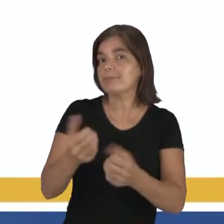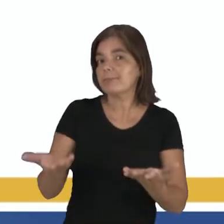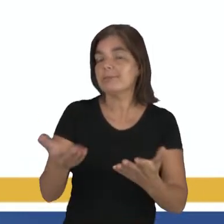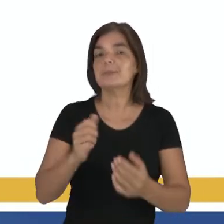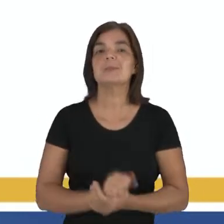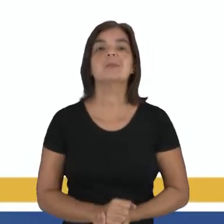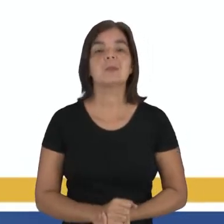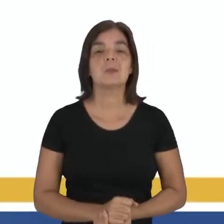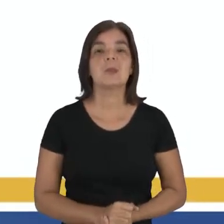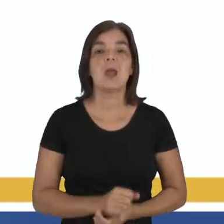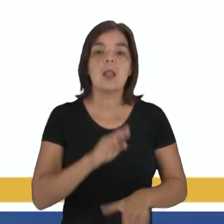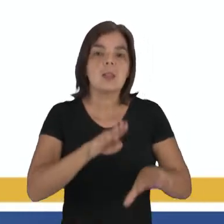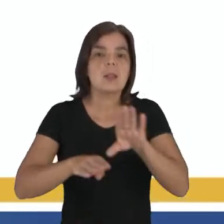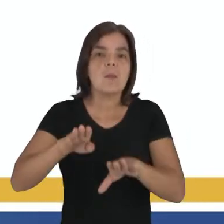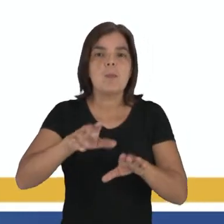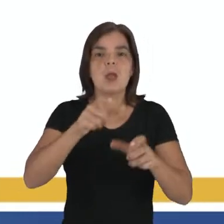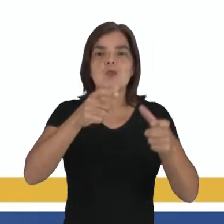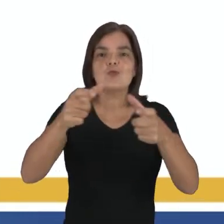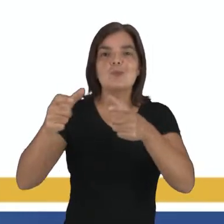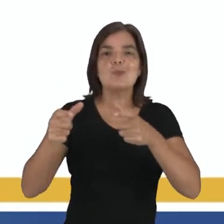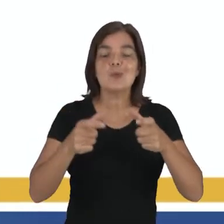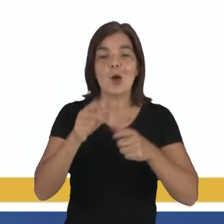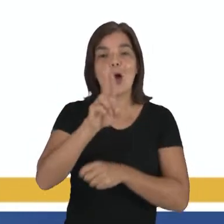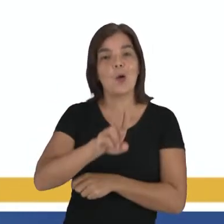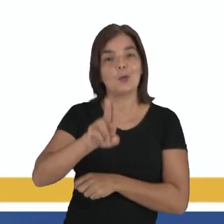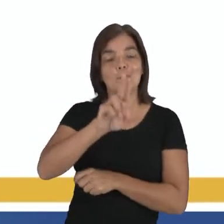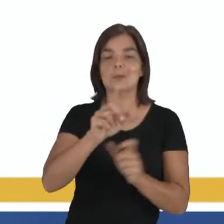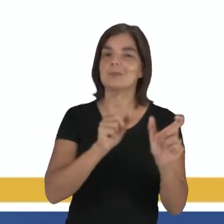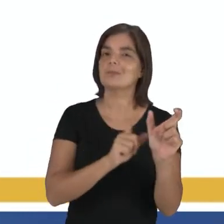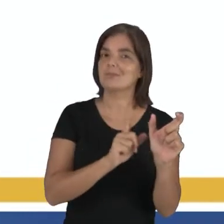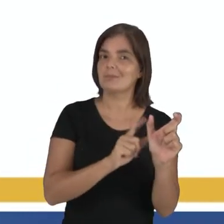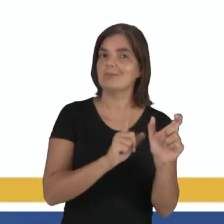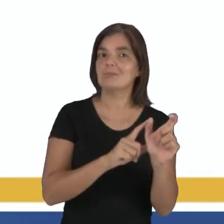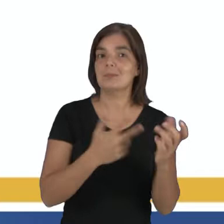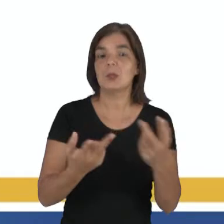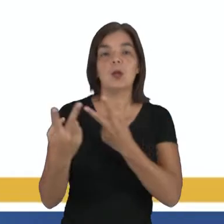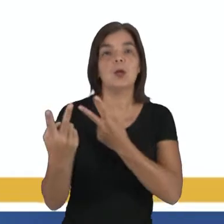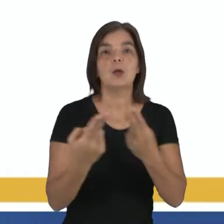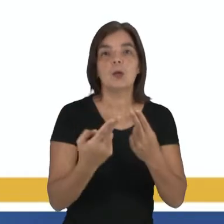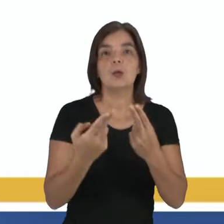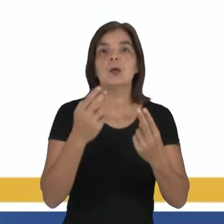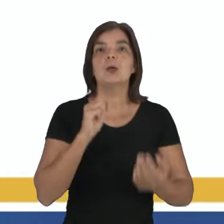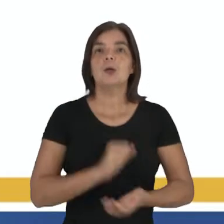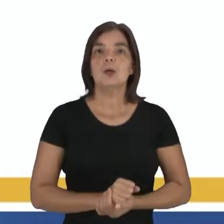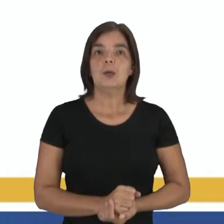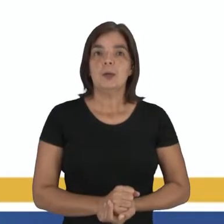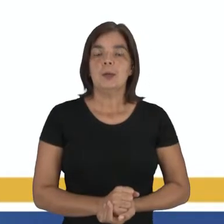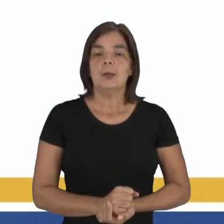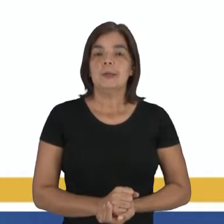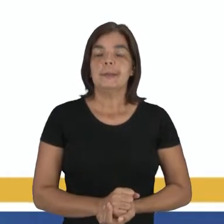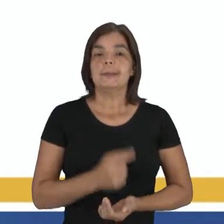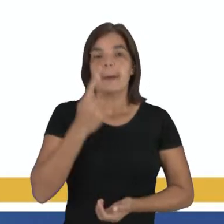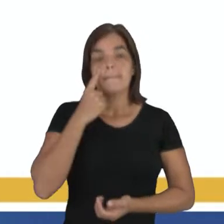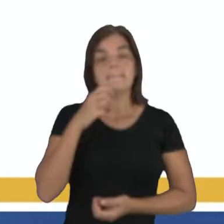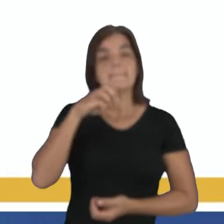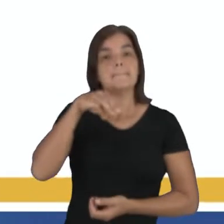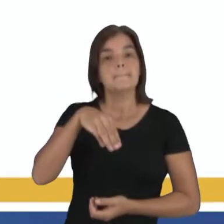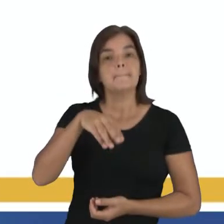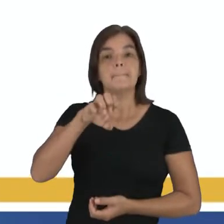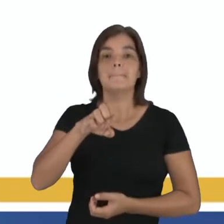entanto, dependendo da região, é utilizada determinada palavra, igual a